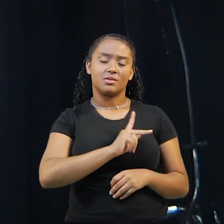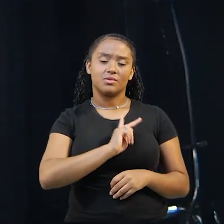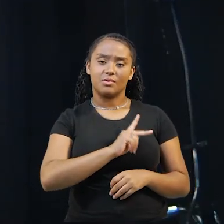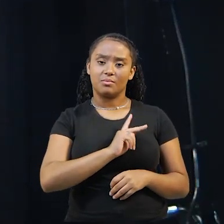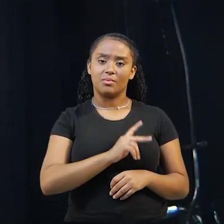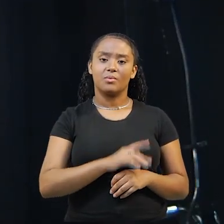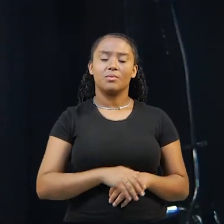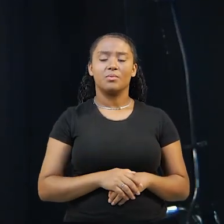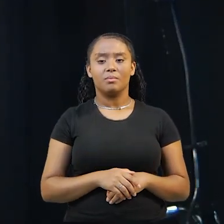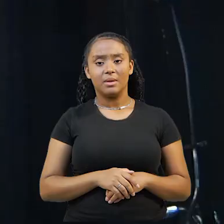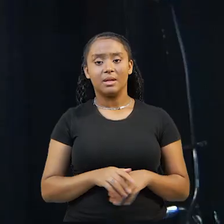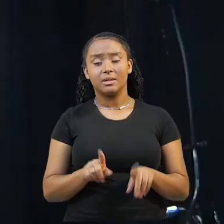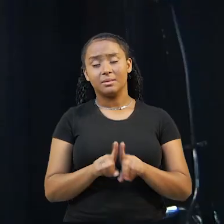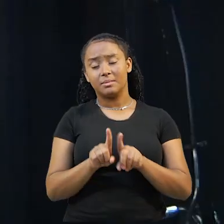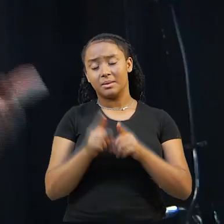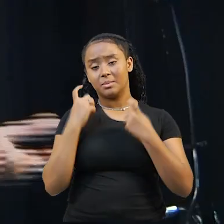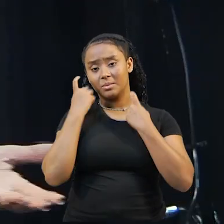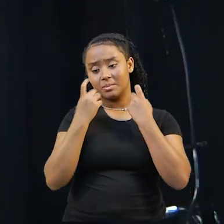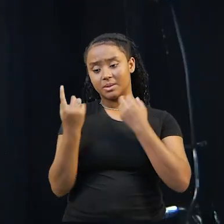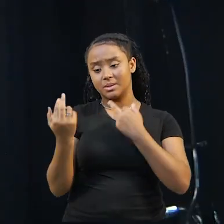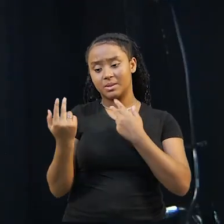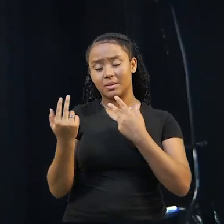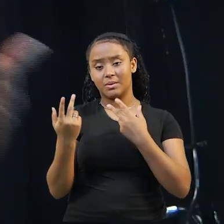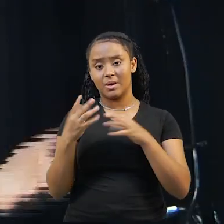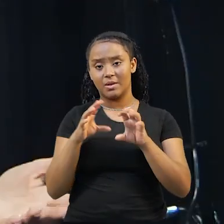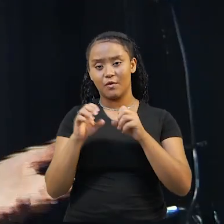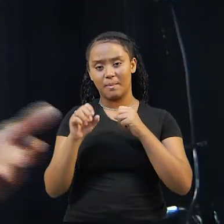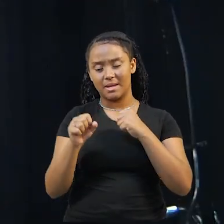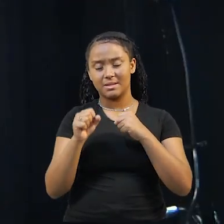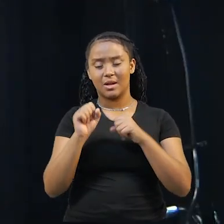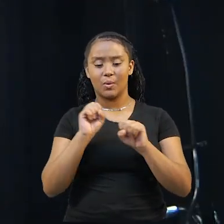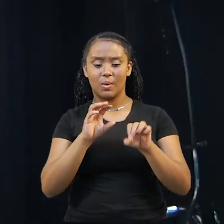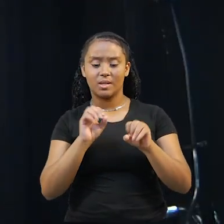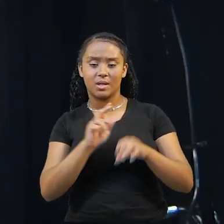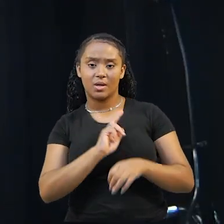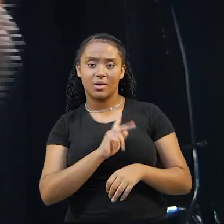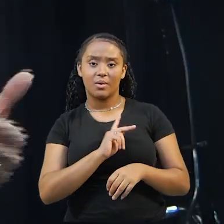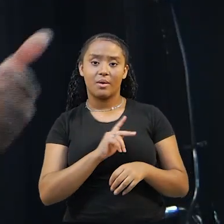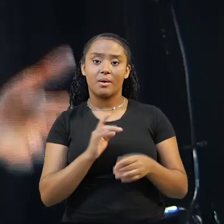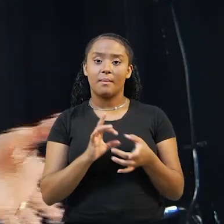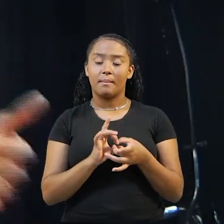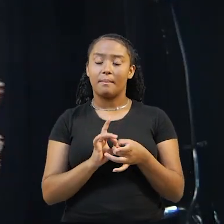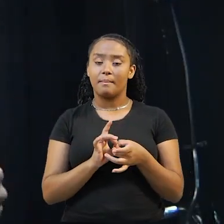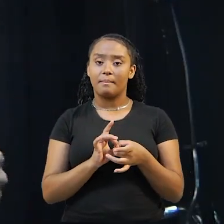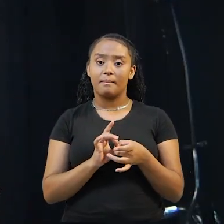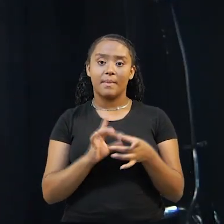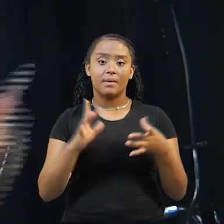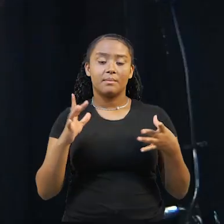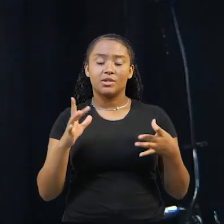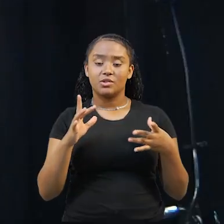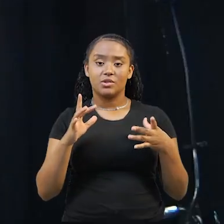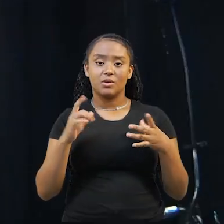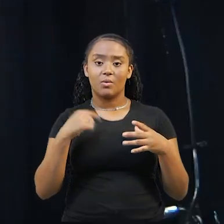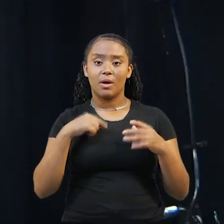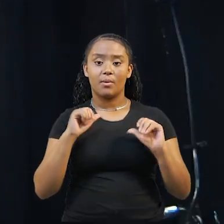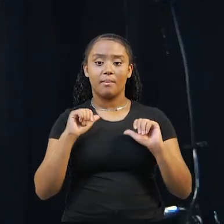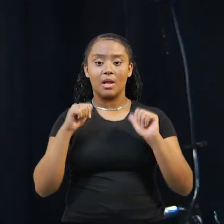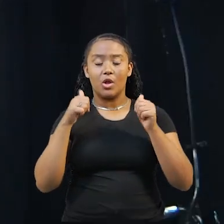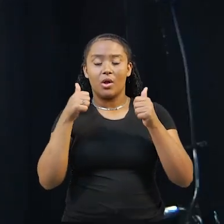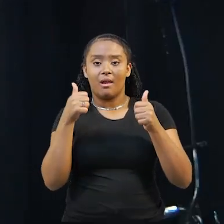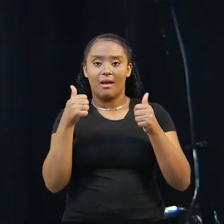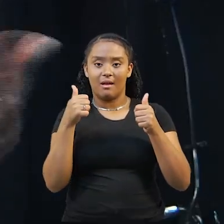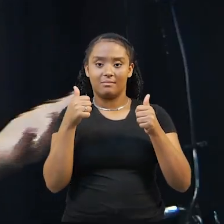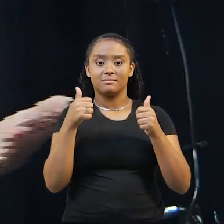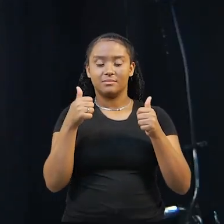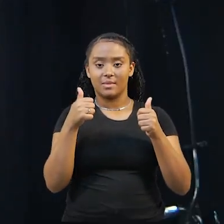à formação, ao ensino público, que foi o que me permitiu melhorar a minha condição social em relação à minha